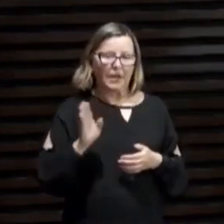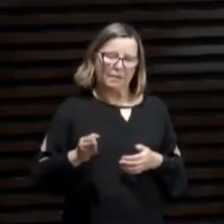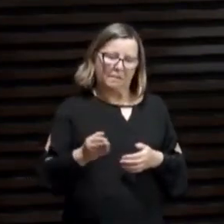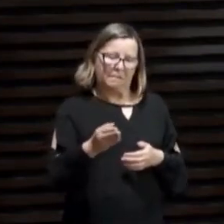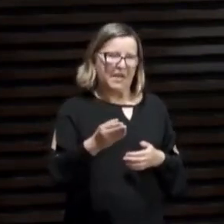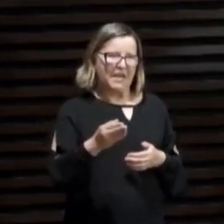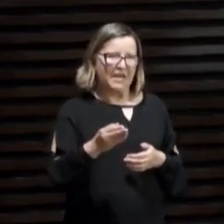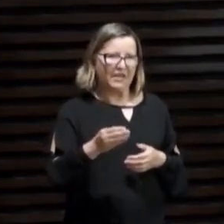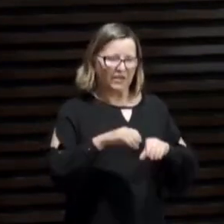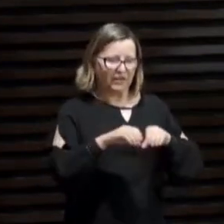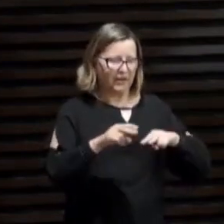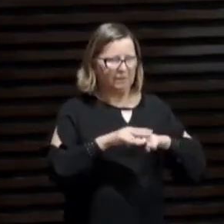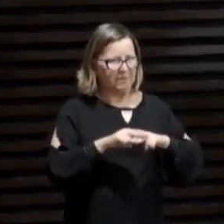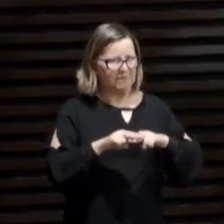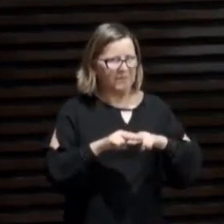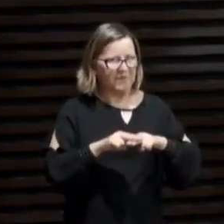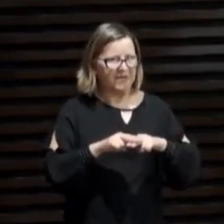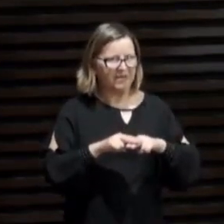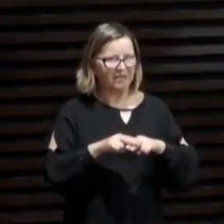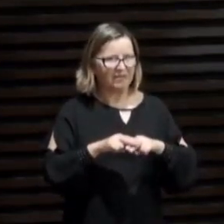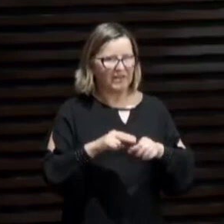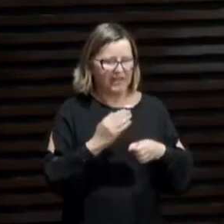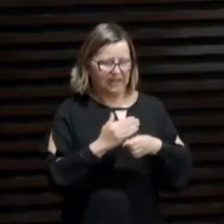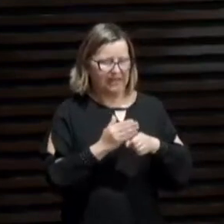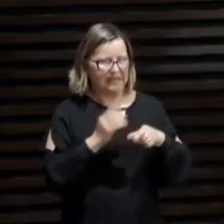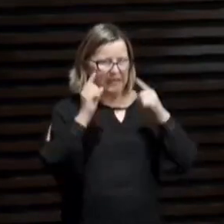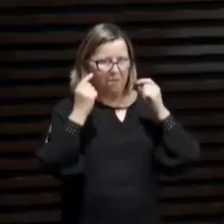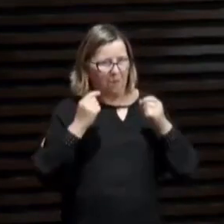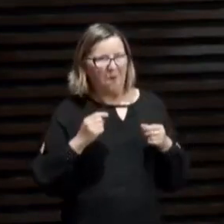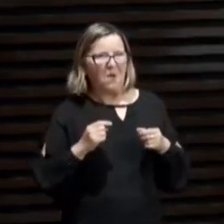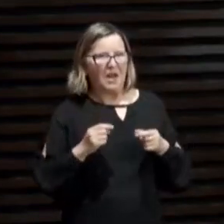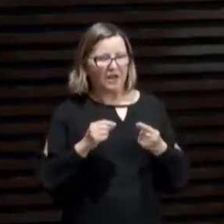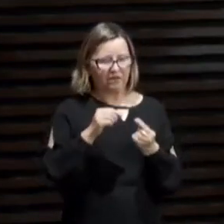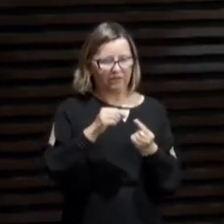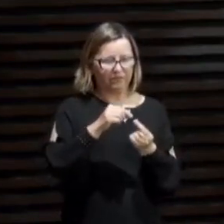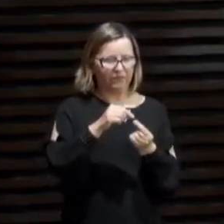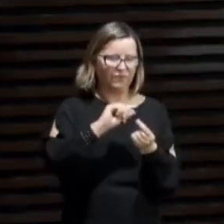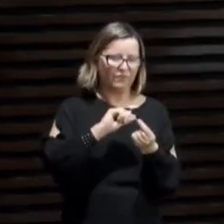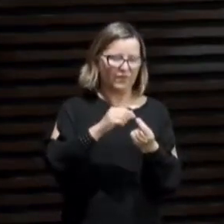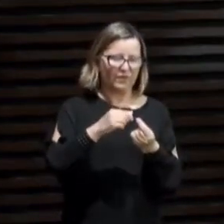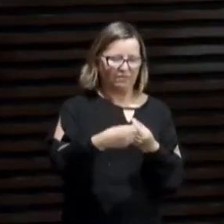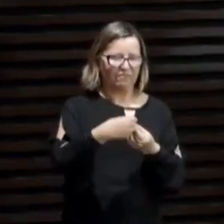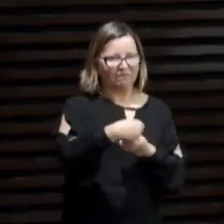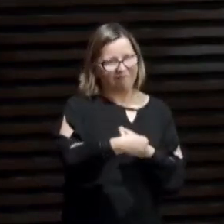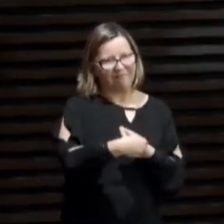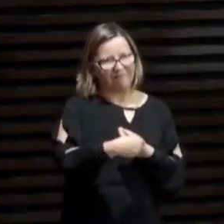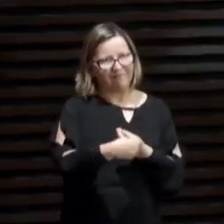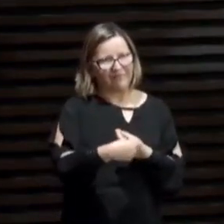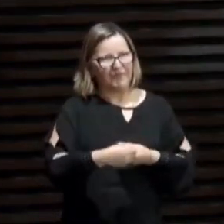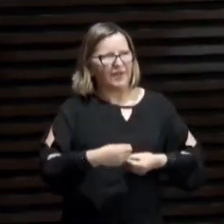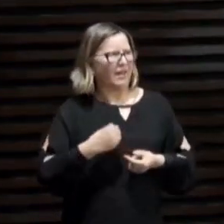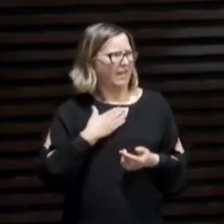nas cebolas. Ele vai repetir alho de novo, que eles haviam comido no Egito. Eu não gosto de nada disso, eu gosto mesmo de